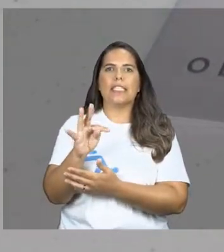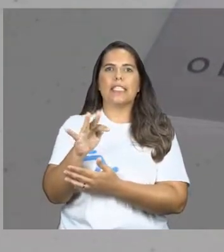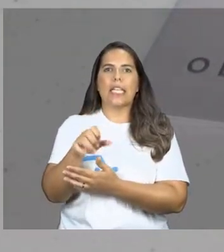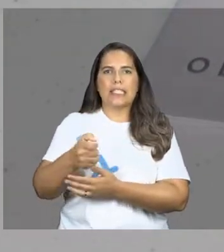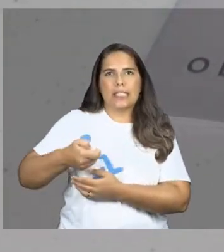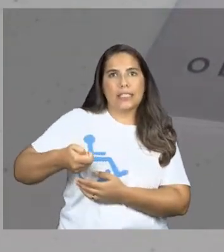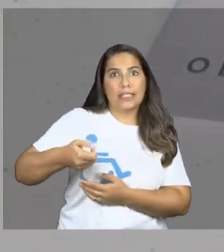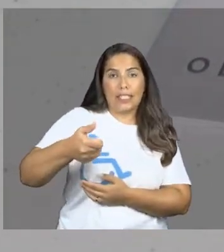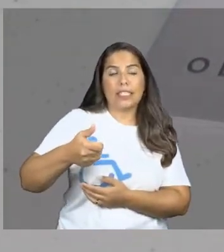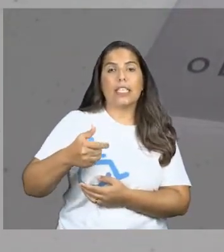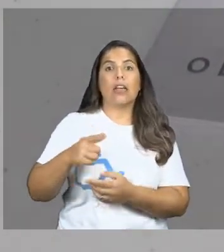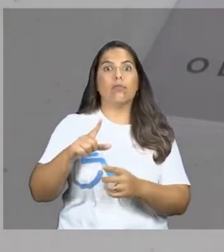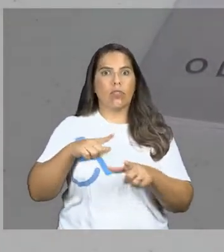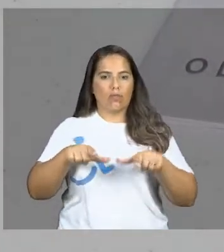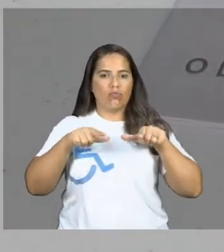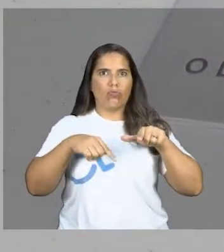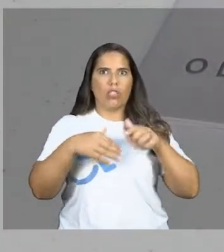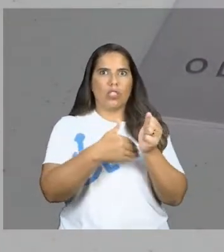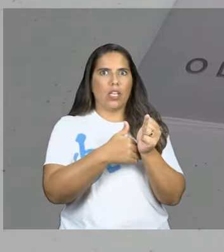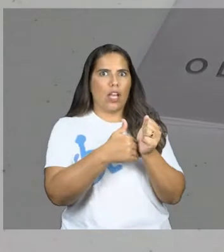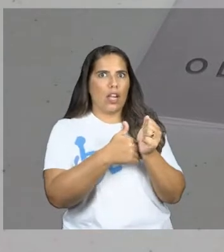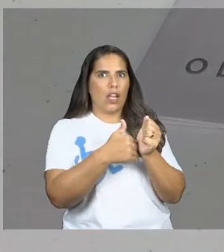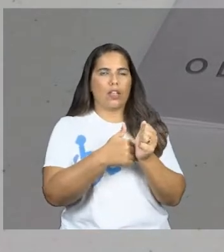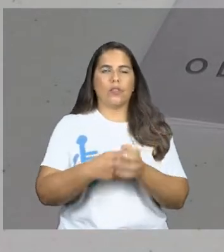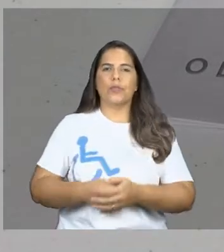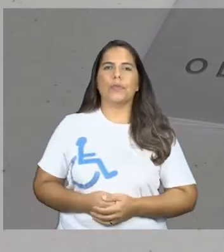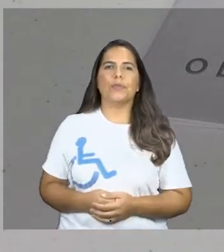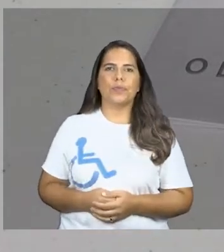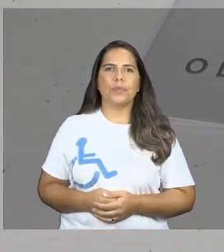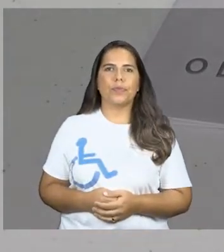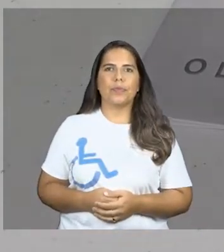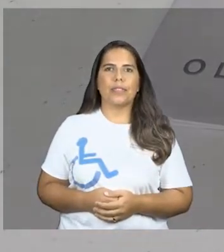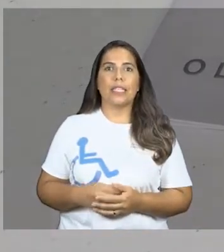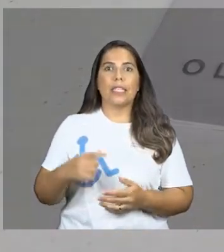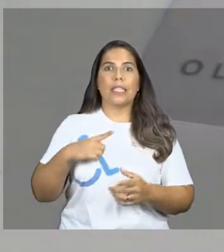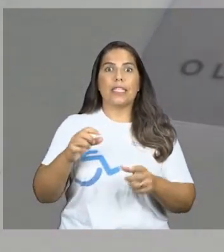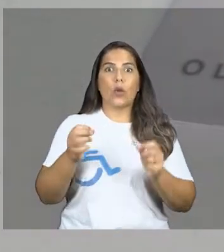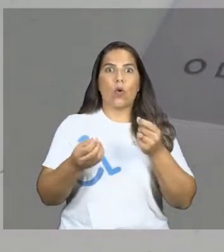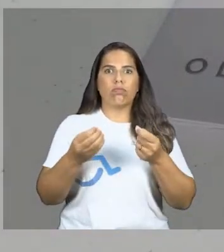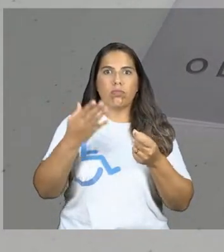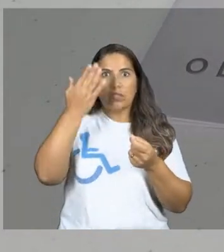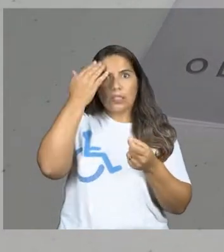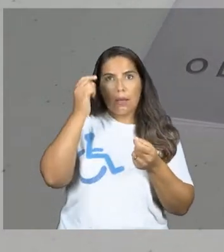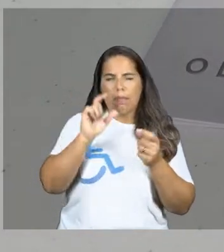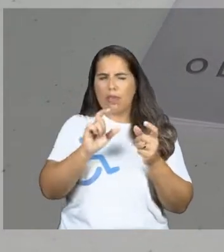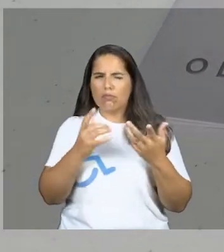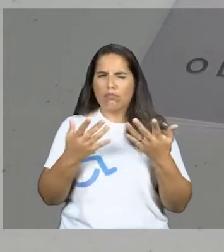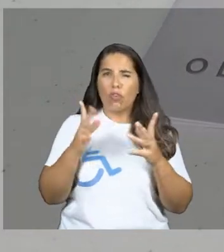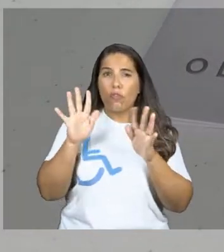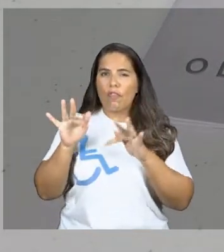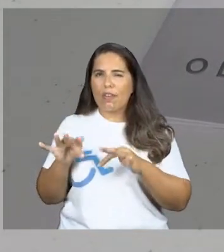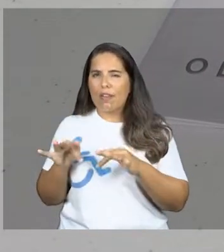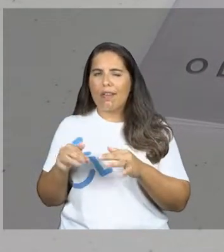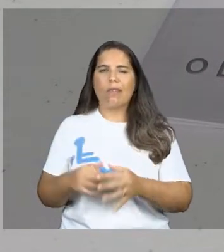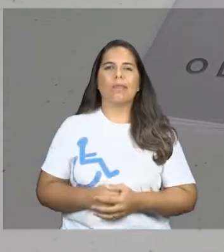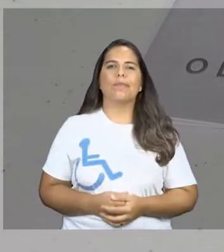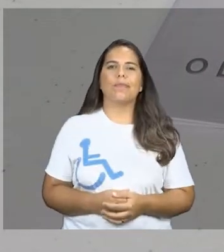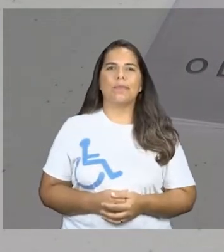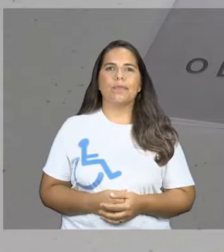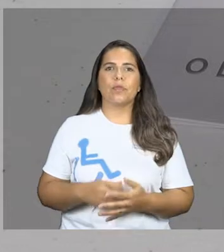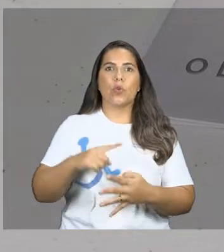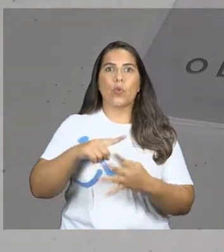um envelope super secreto, sua fechadura para desvendar o mistério no final,